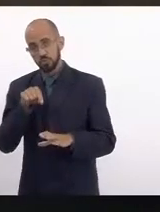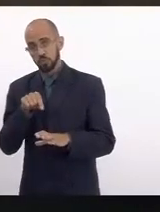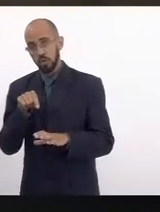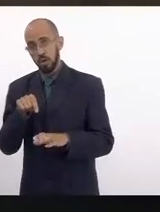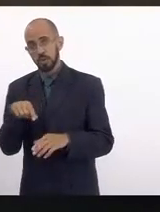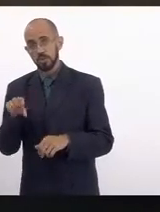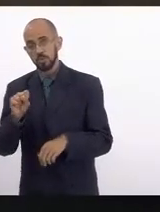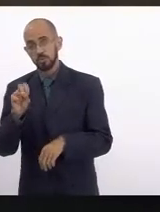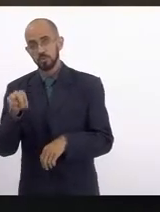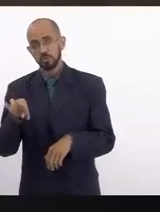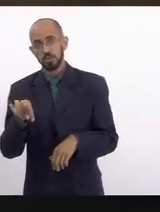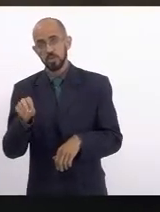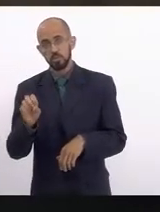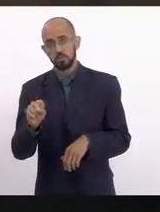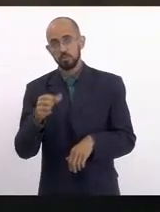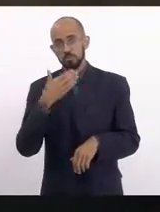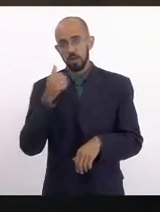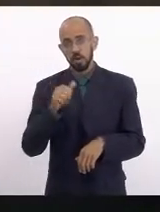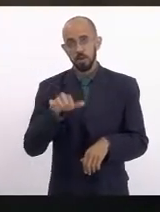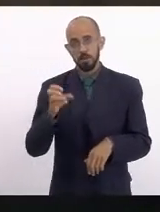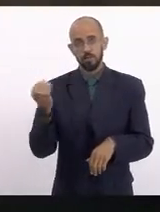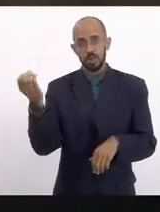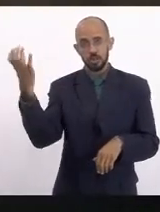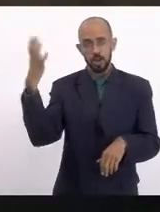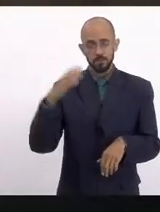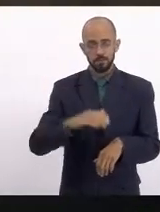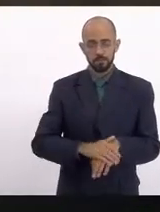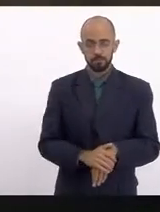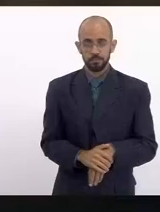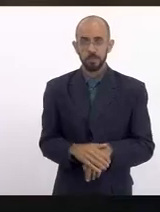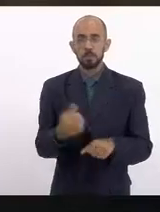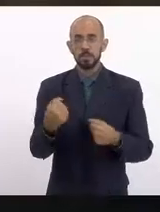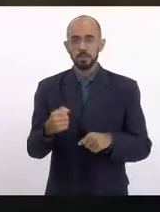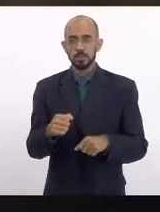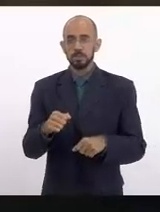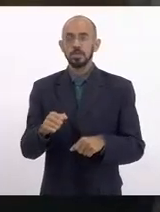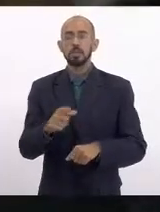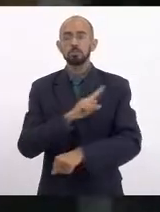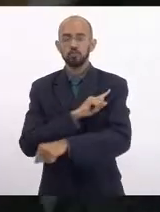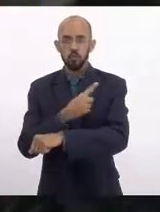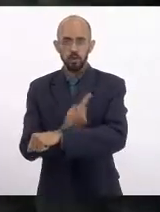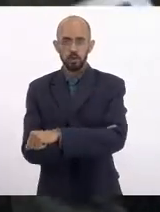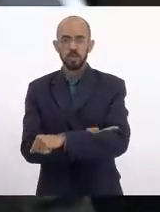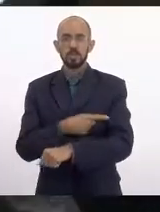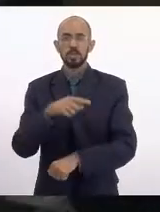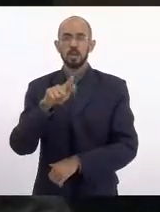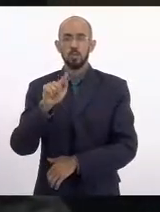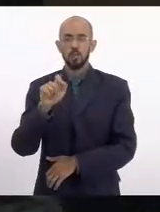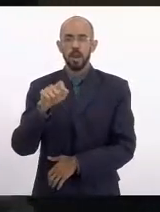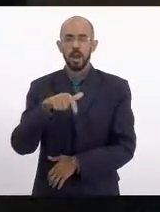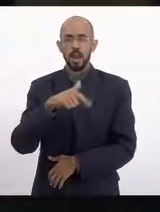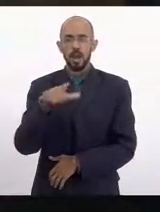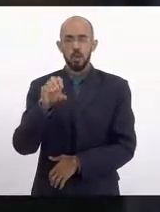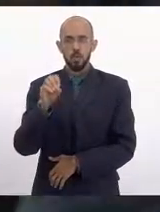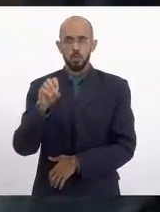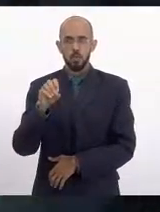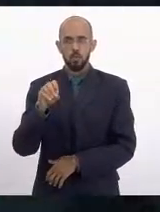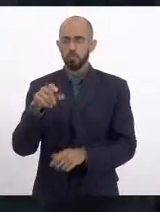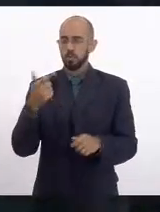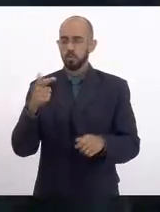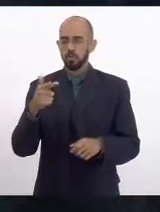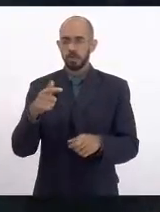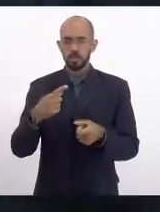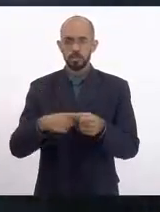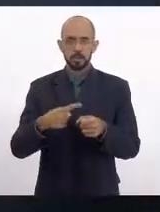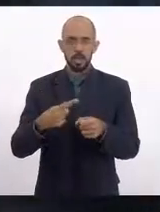então que nós temos que fazer é sim fortalecer o Galeão não existe cidades no mundo que recebem